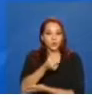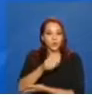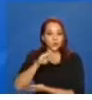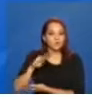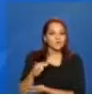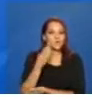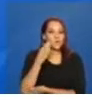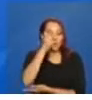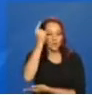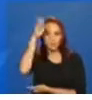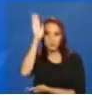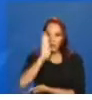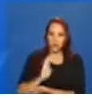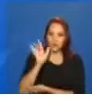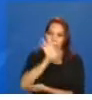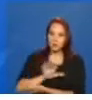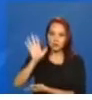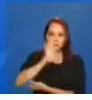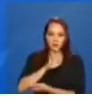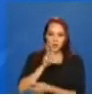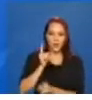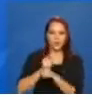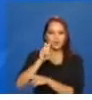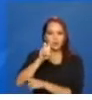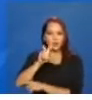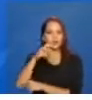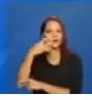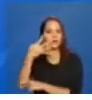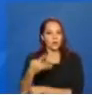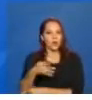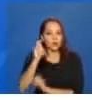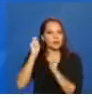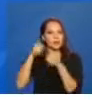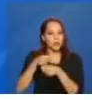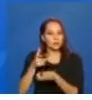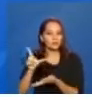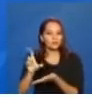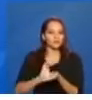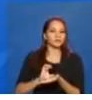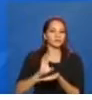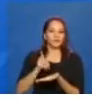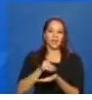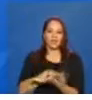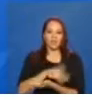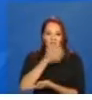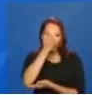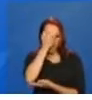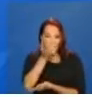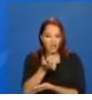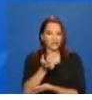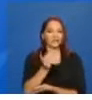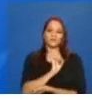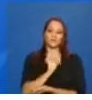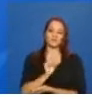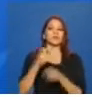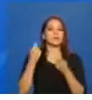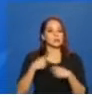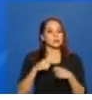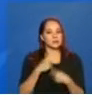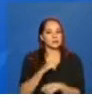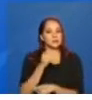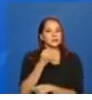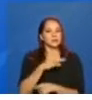aqueles 54 estimados que fazem jus ao benefício não é algo trivial, é algo que demanda